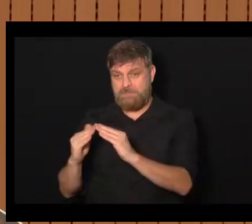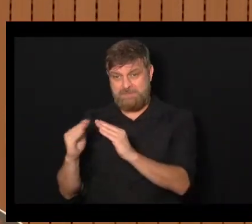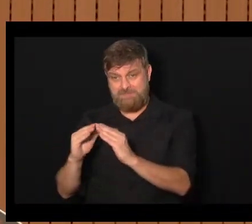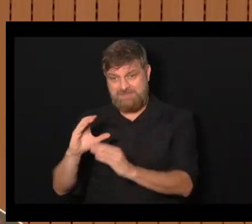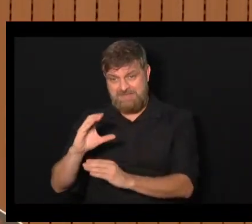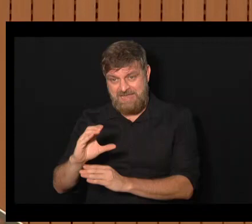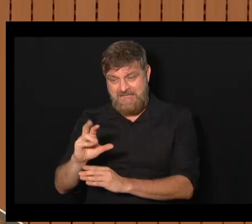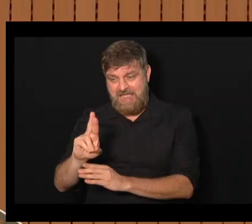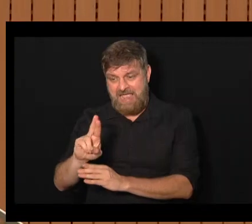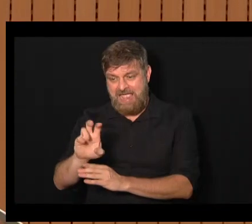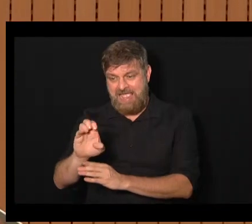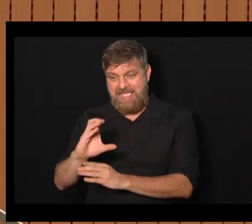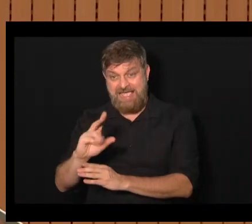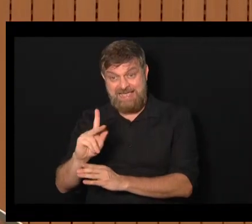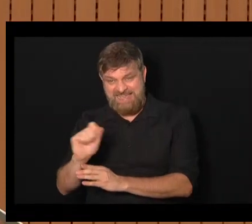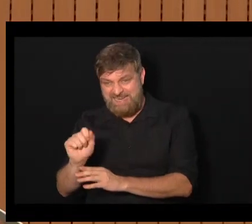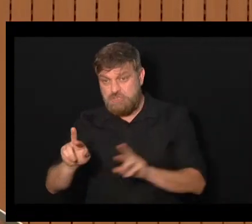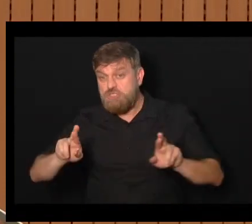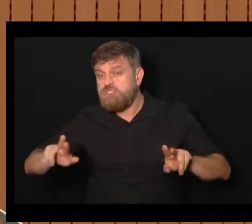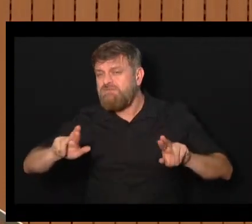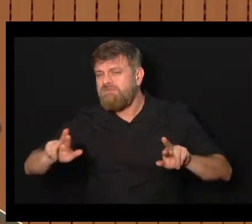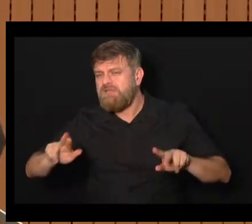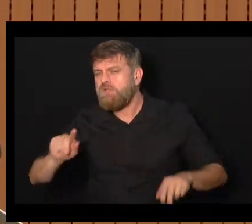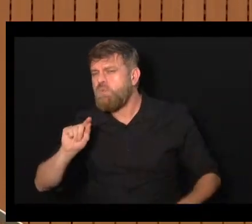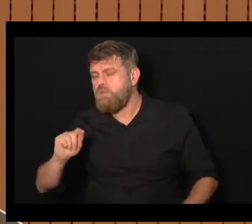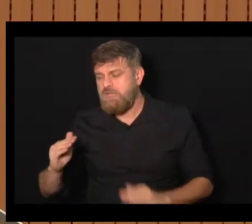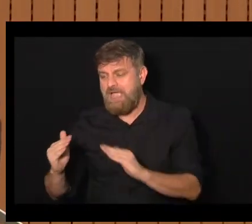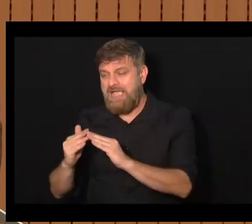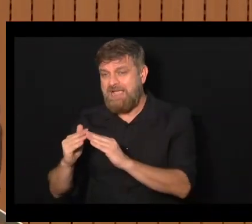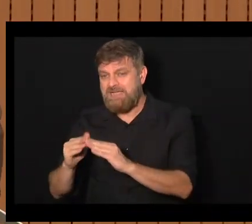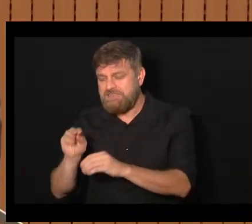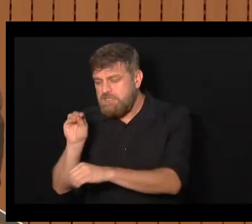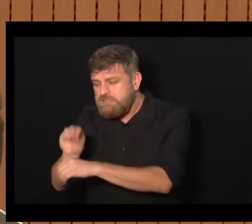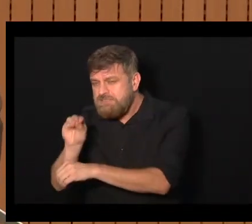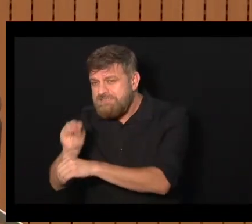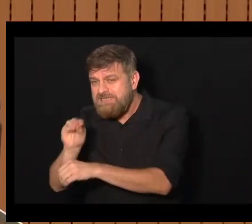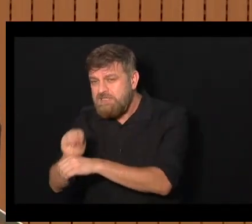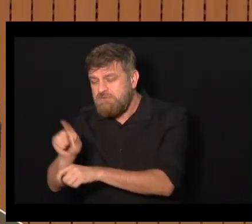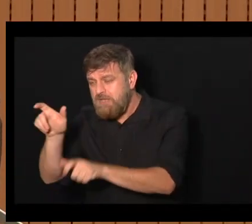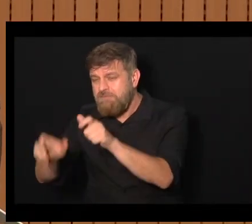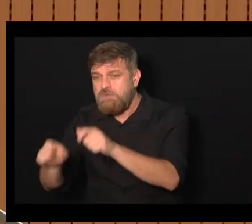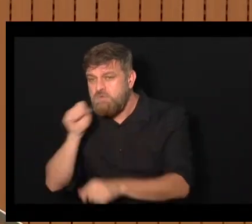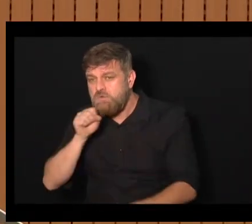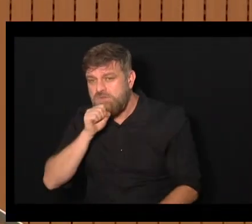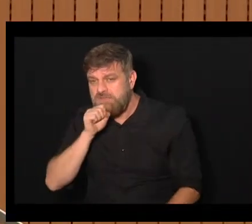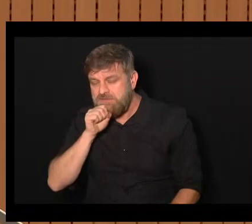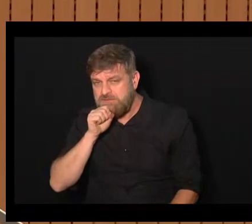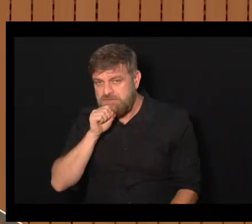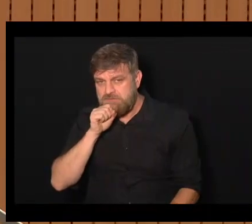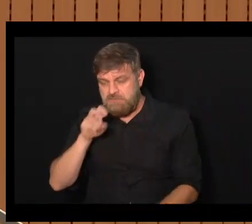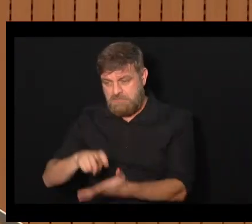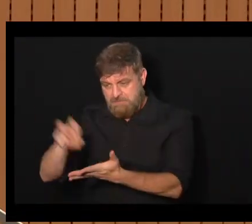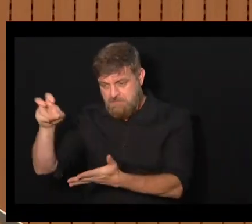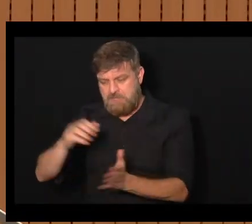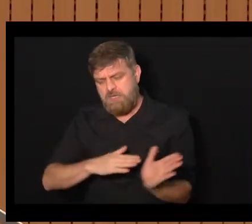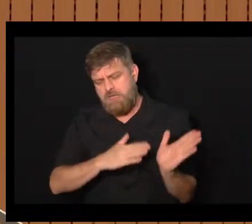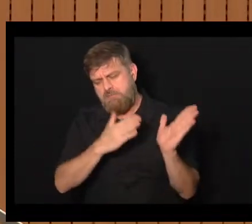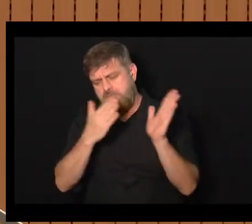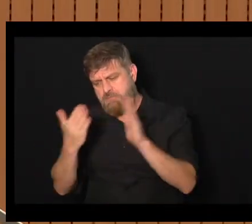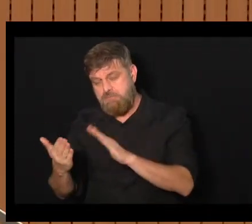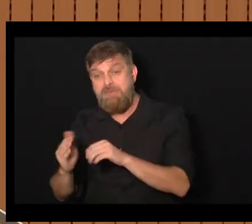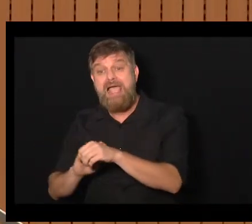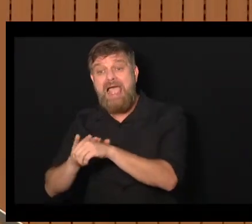desse centro de atendimento, ele é diferente, porque o idoso vai ter onde ficar de dia, e à noite ele volta para a família